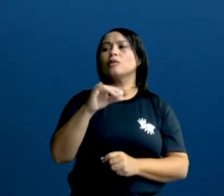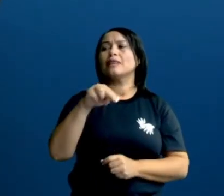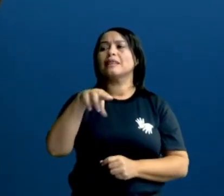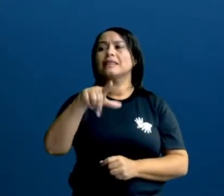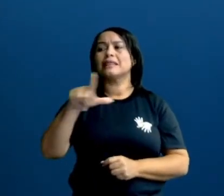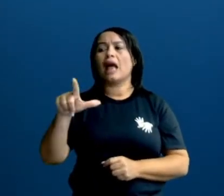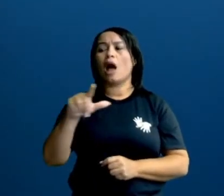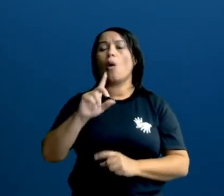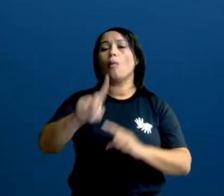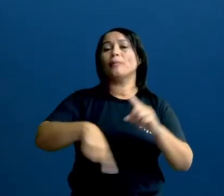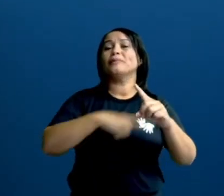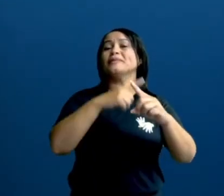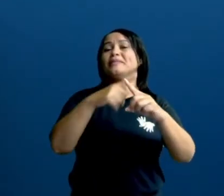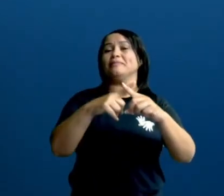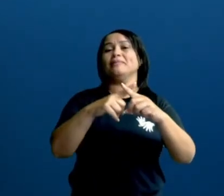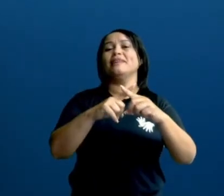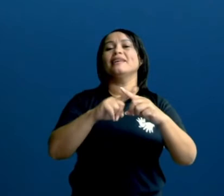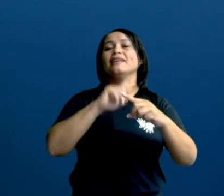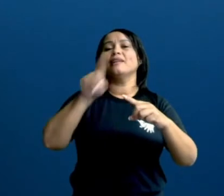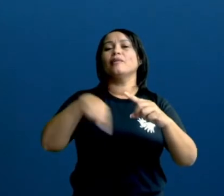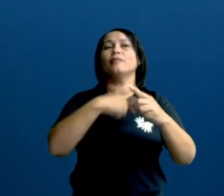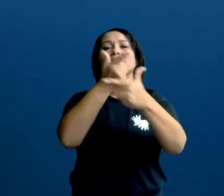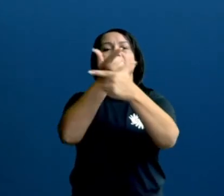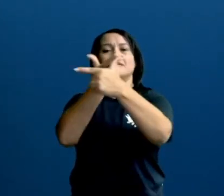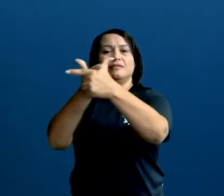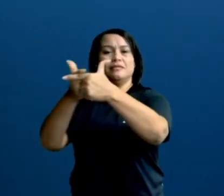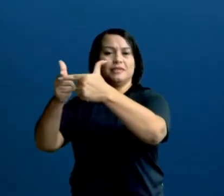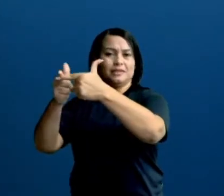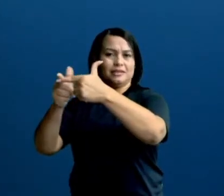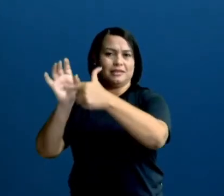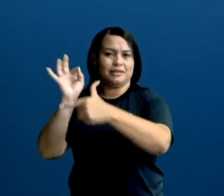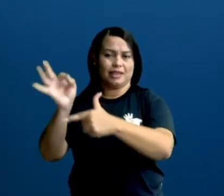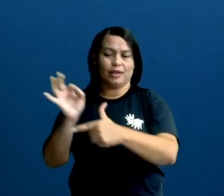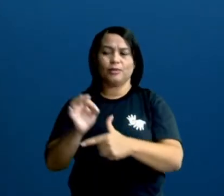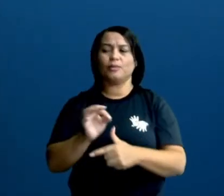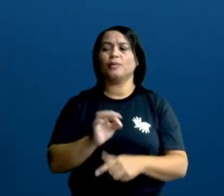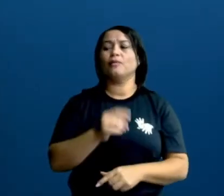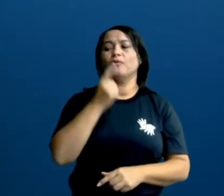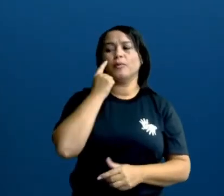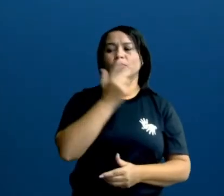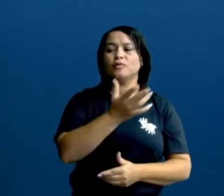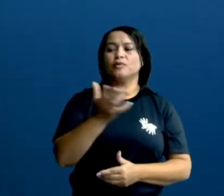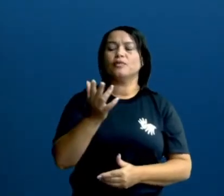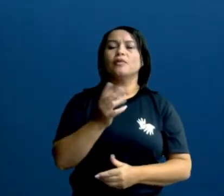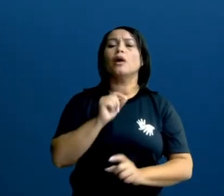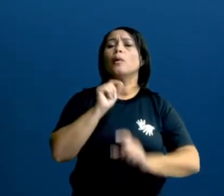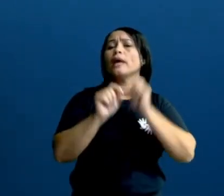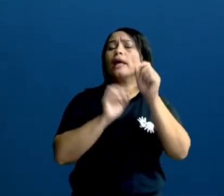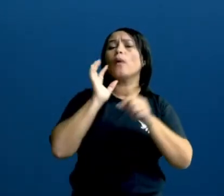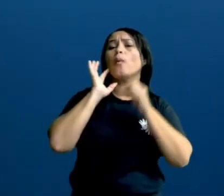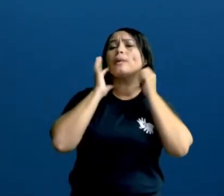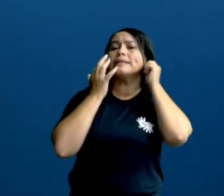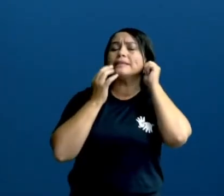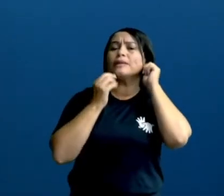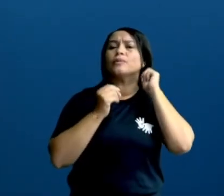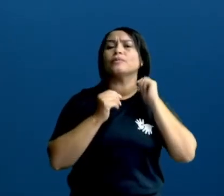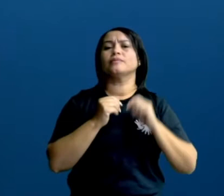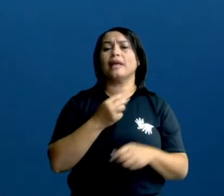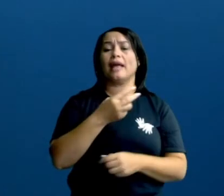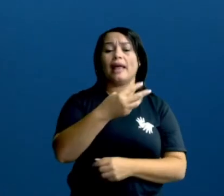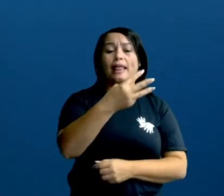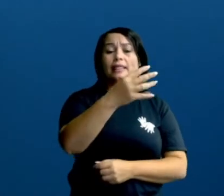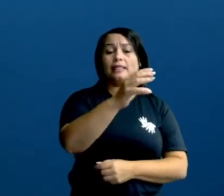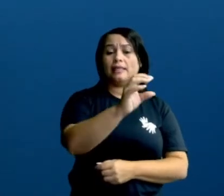seguinte, multiplica e o outro lado divide, não é isso? Então, foi o que aconteceu, ó.